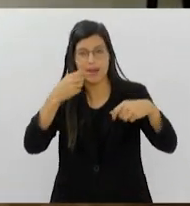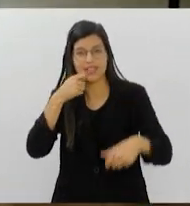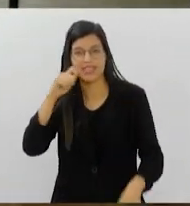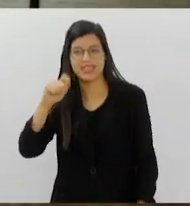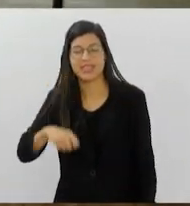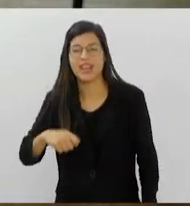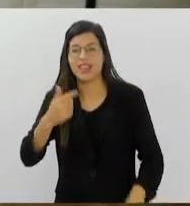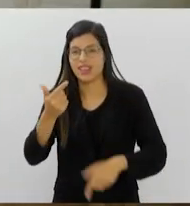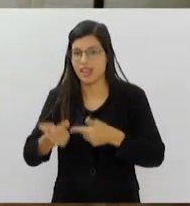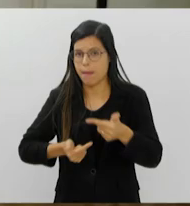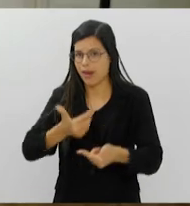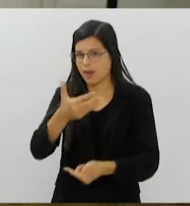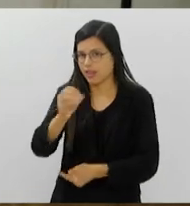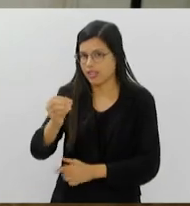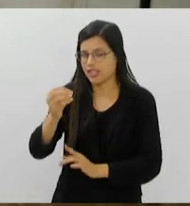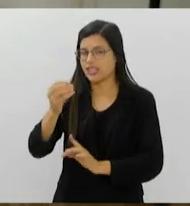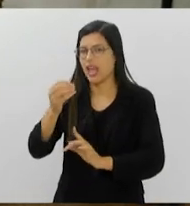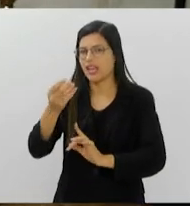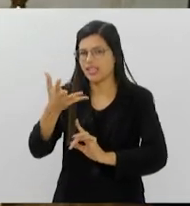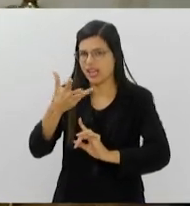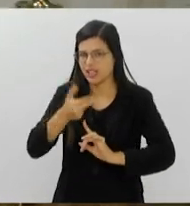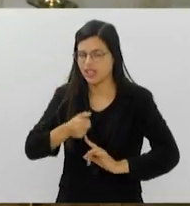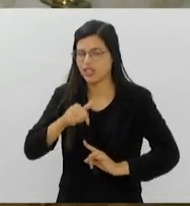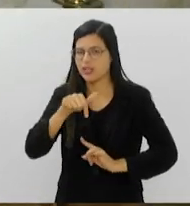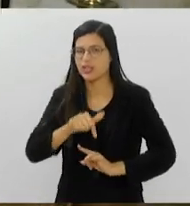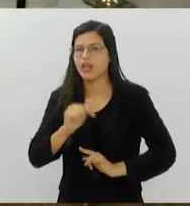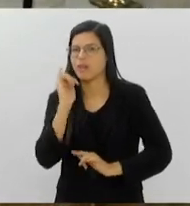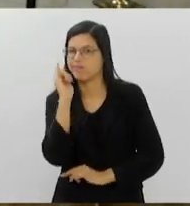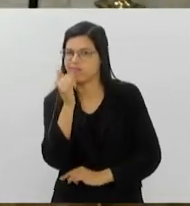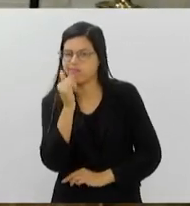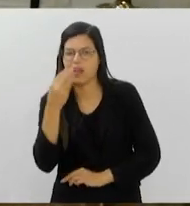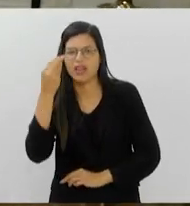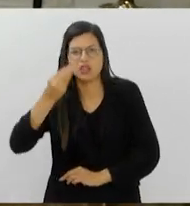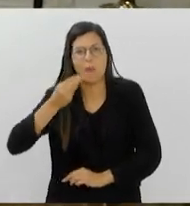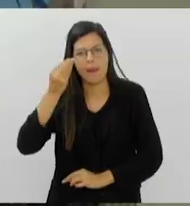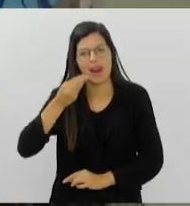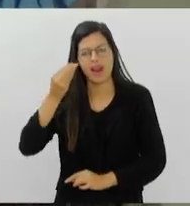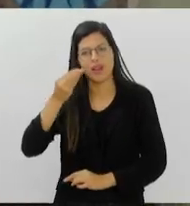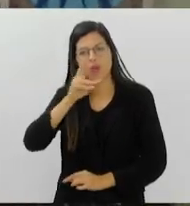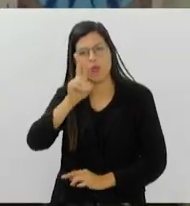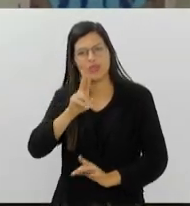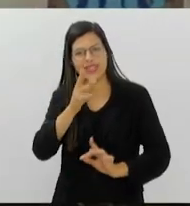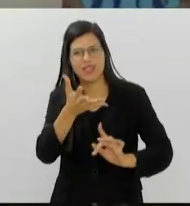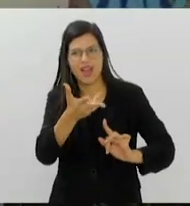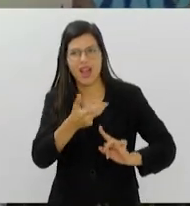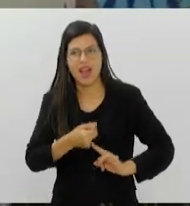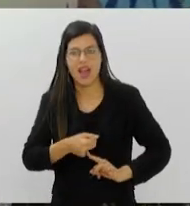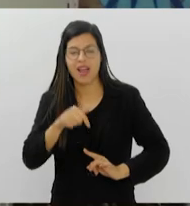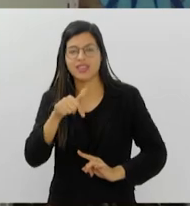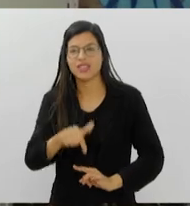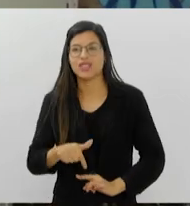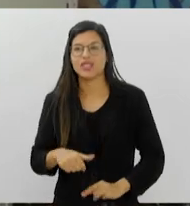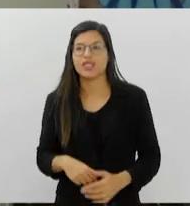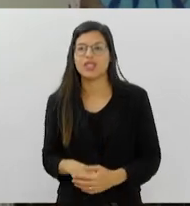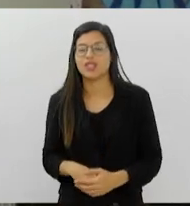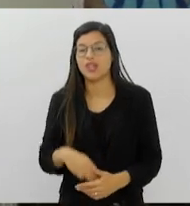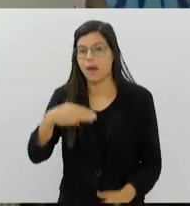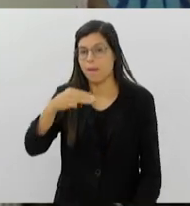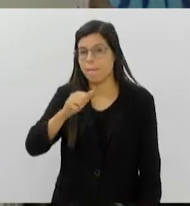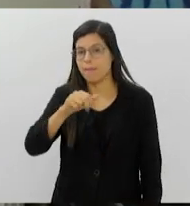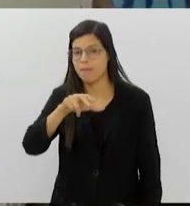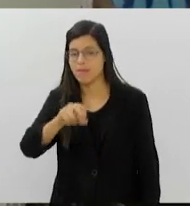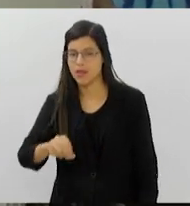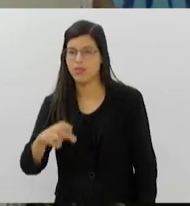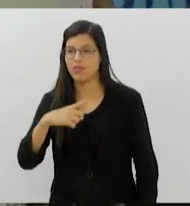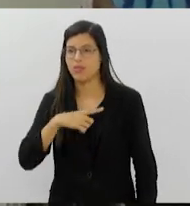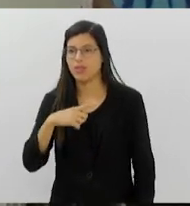10 artistas que contam suas experiências pessoais através da arte. Mano Beiço tem distrofia muscular de Steinert e